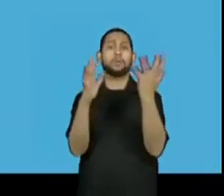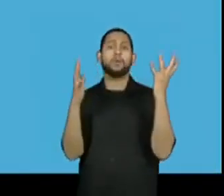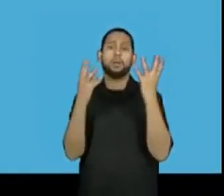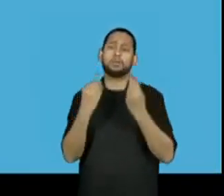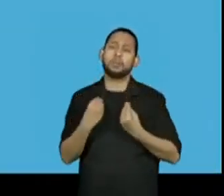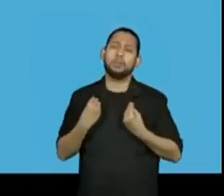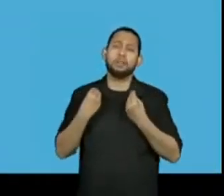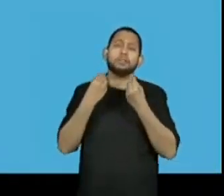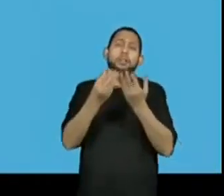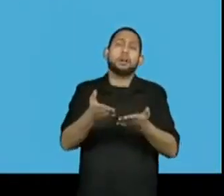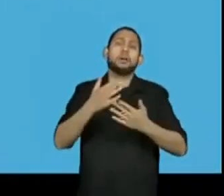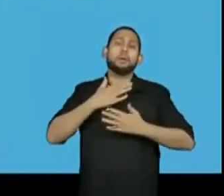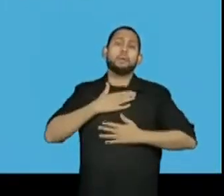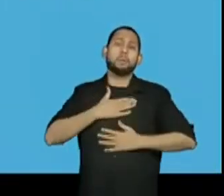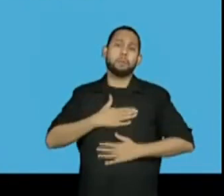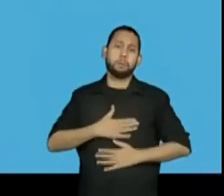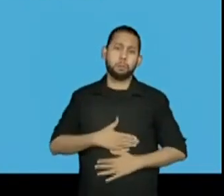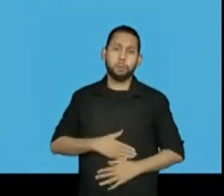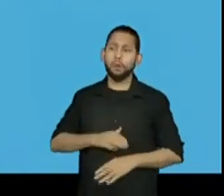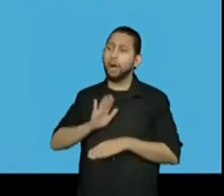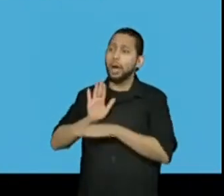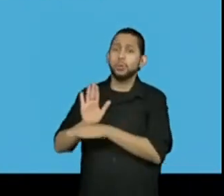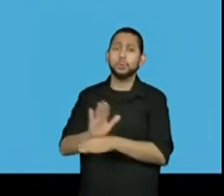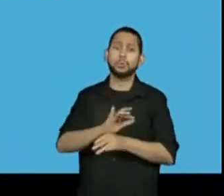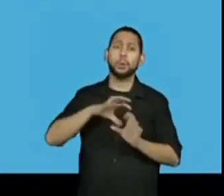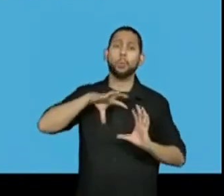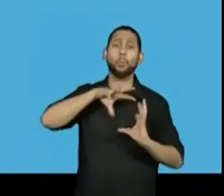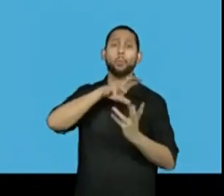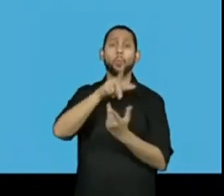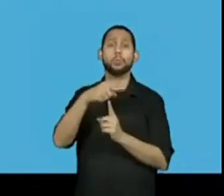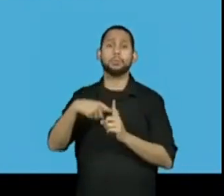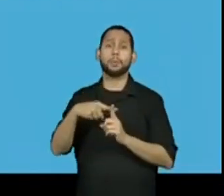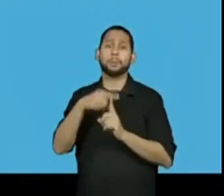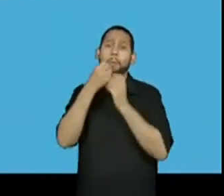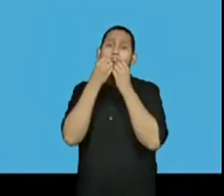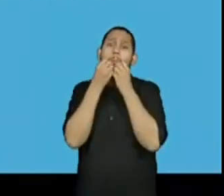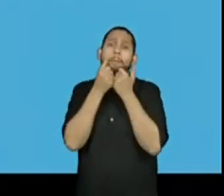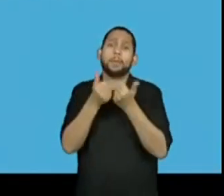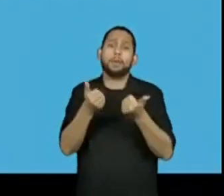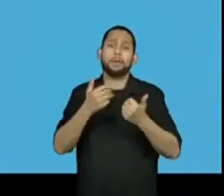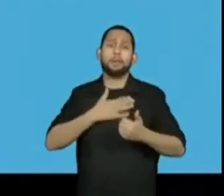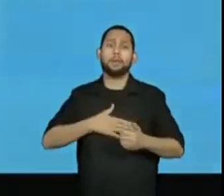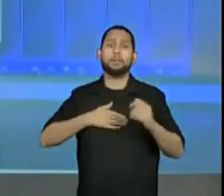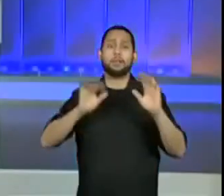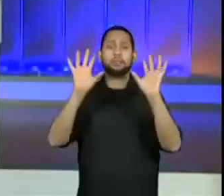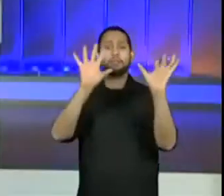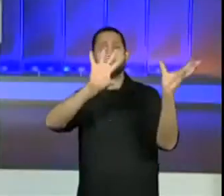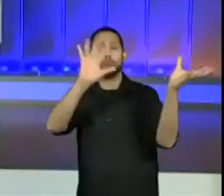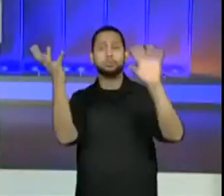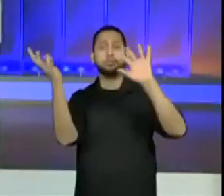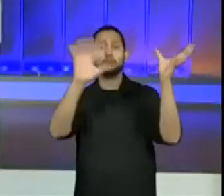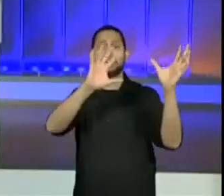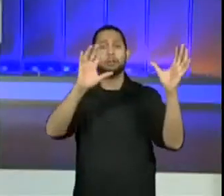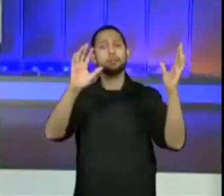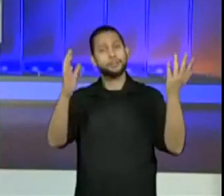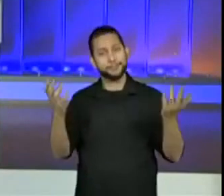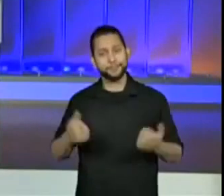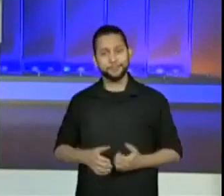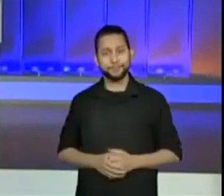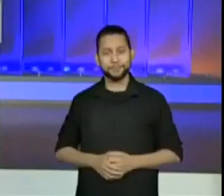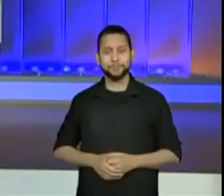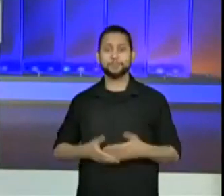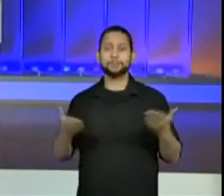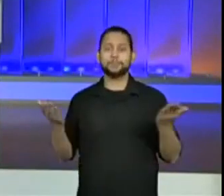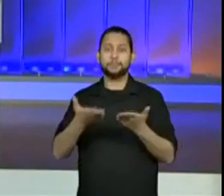de amenizar os efeitos severos das mudanças climáticas. Nossa aula